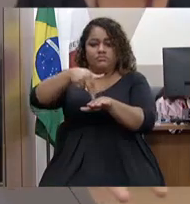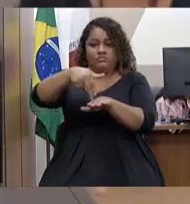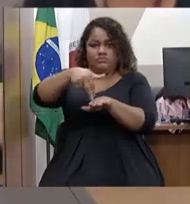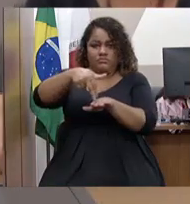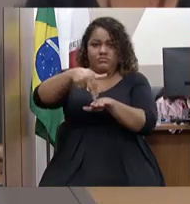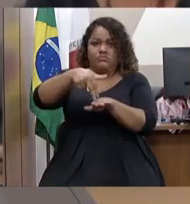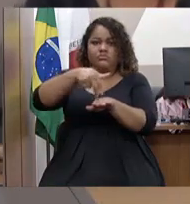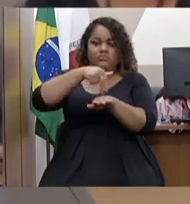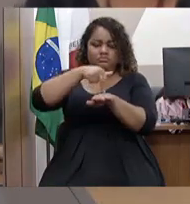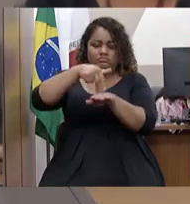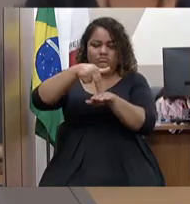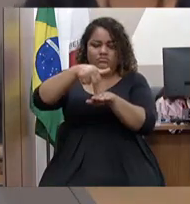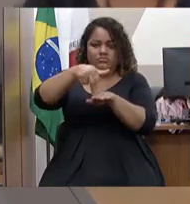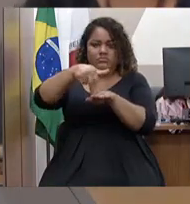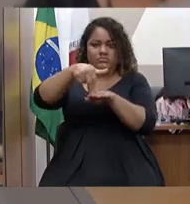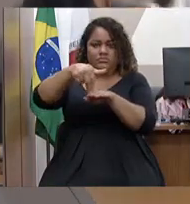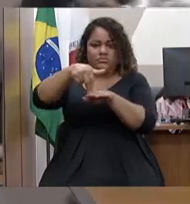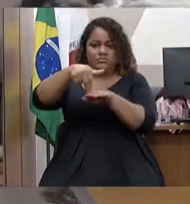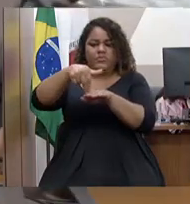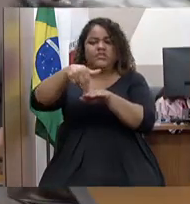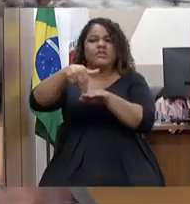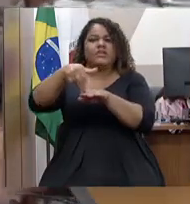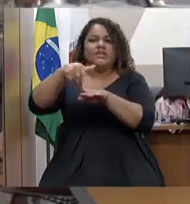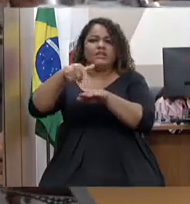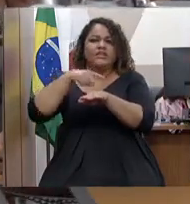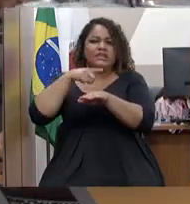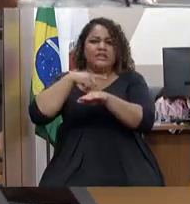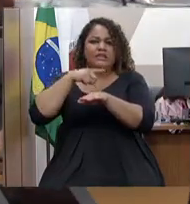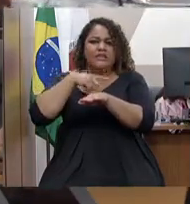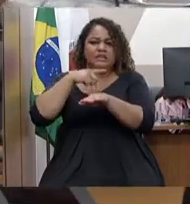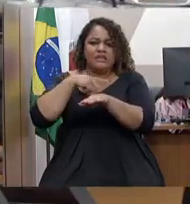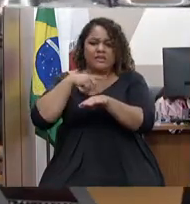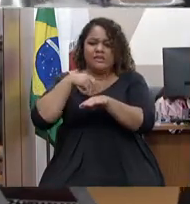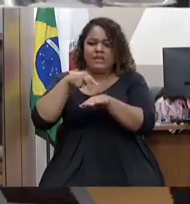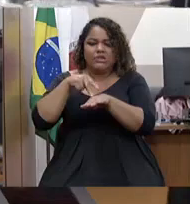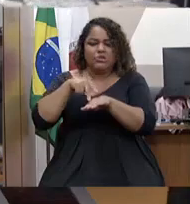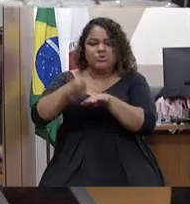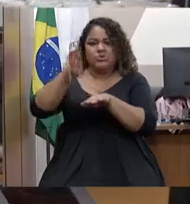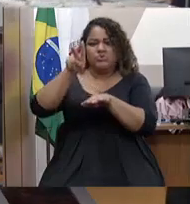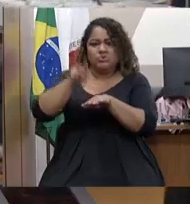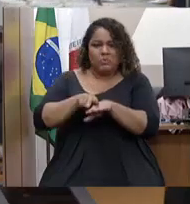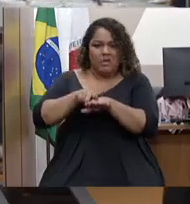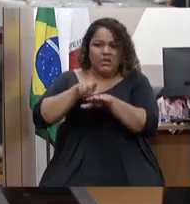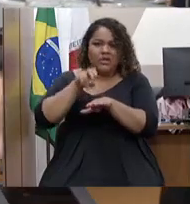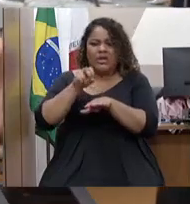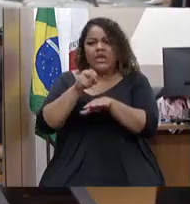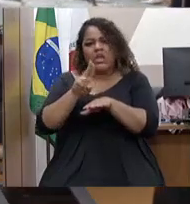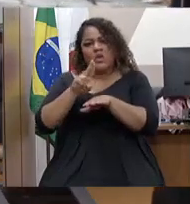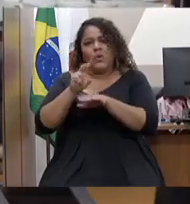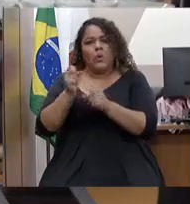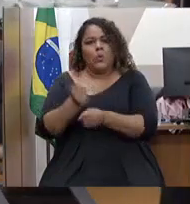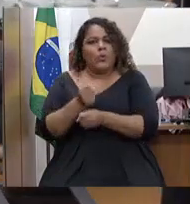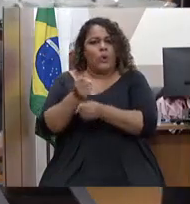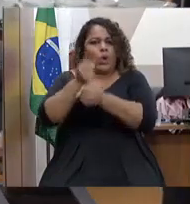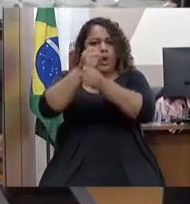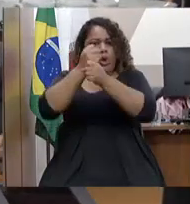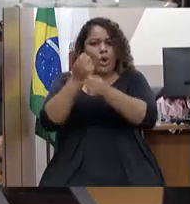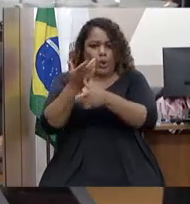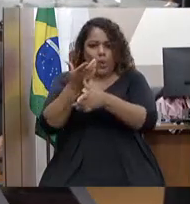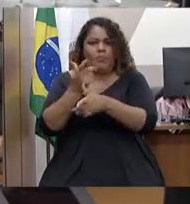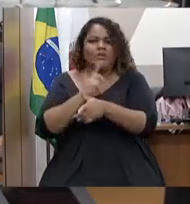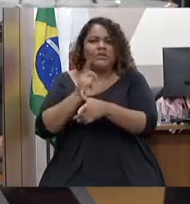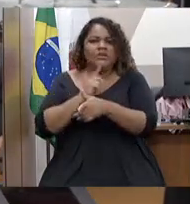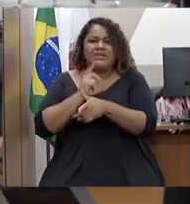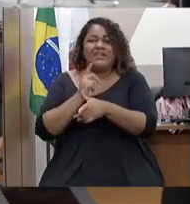com alguma coisa que tira o atrito do chão ou quando você trabalha numa obra que não tem uma organização